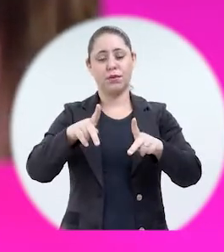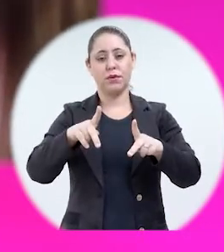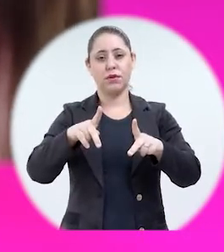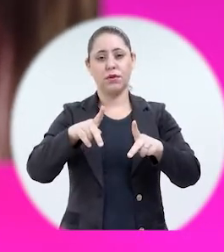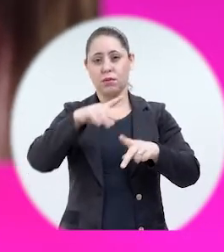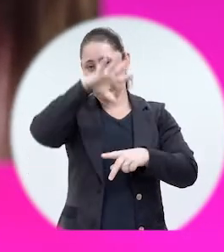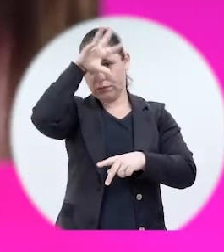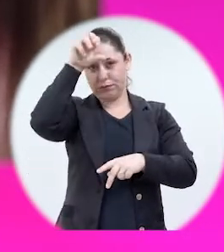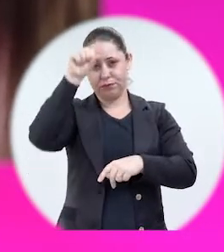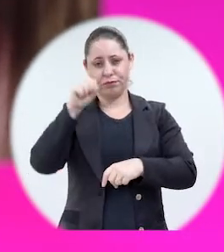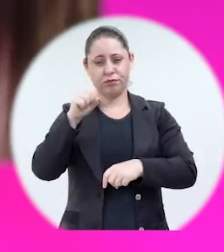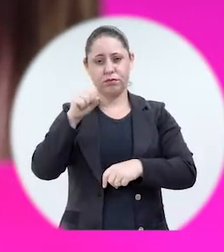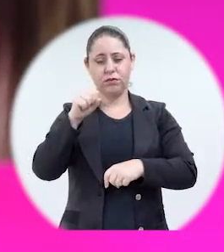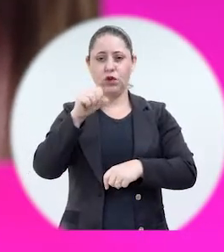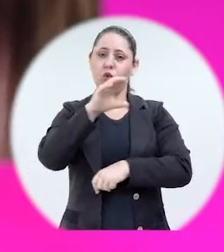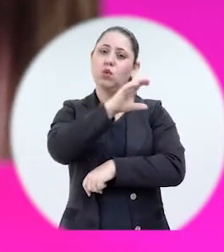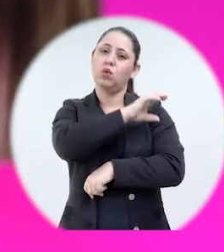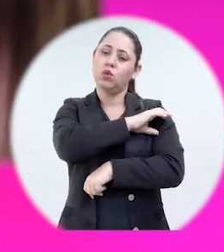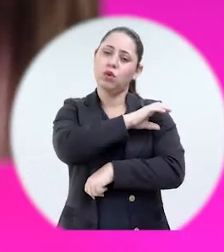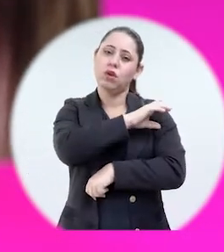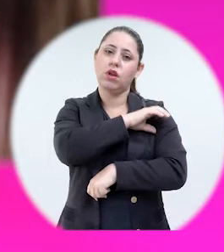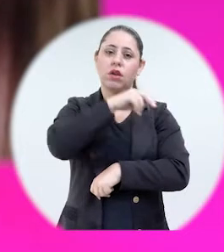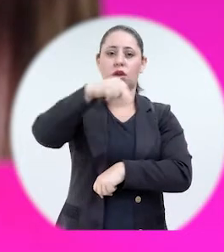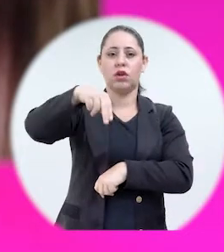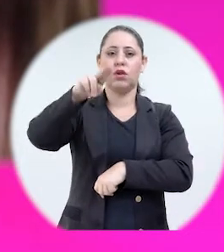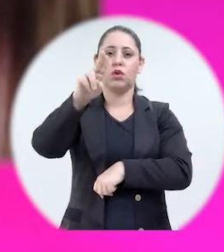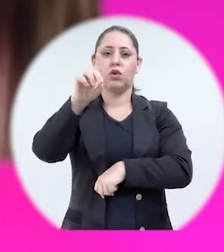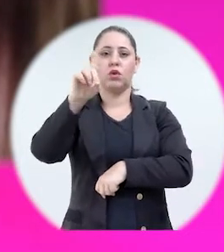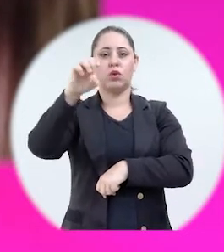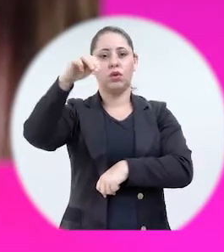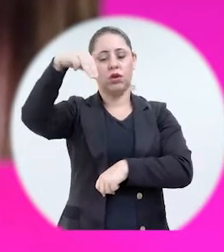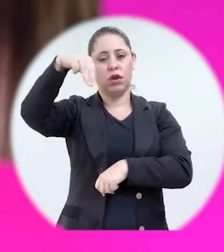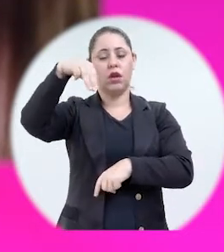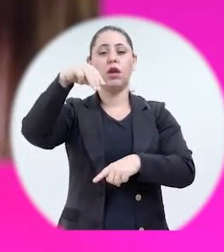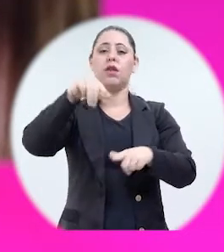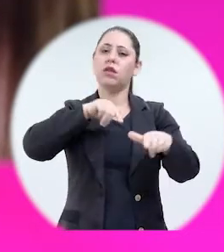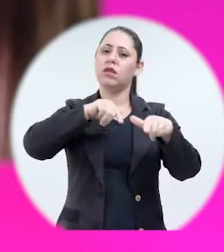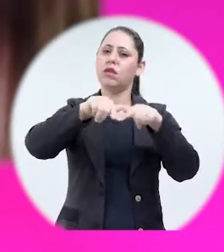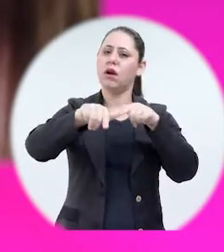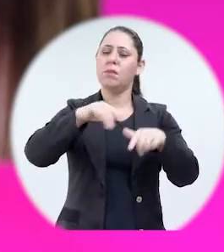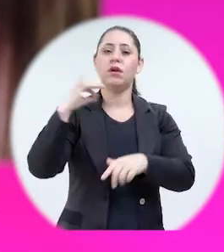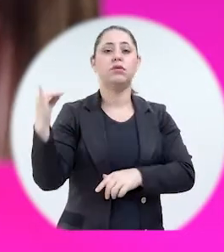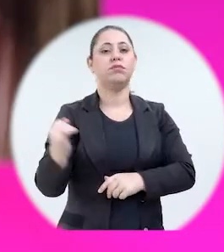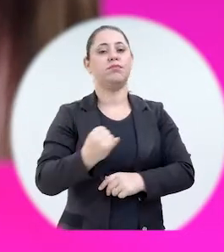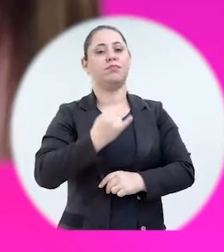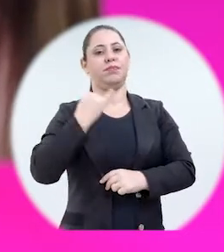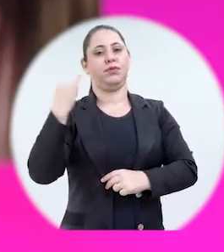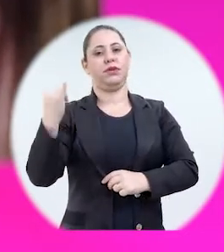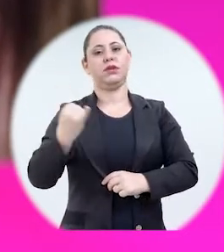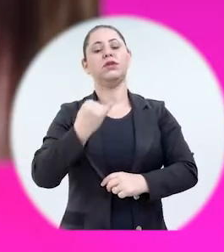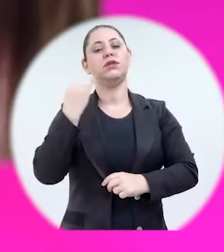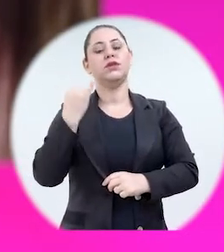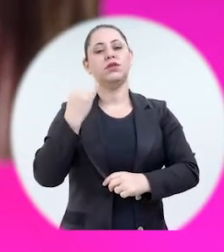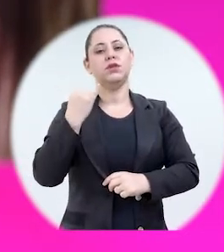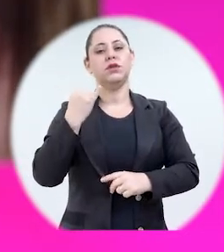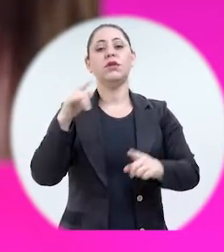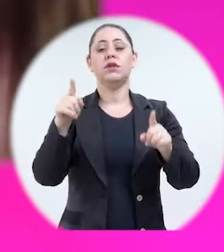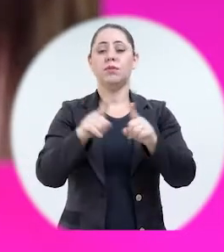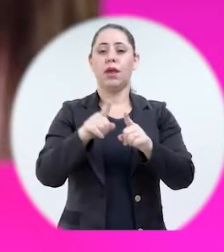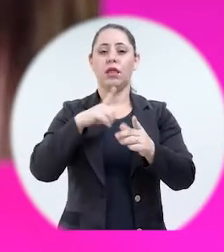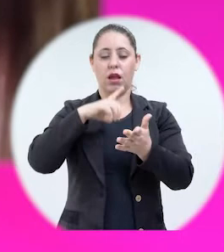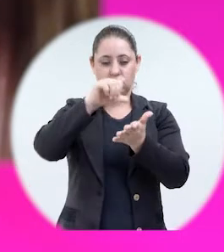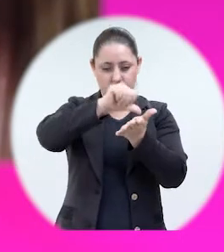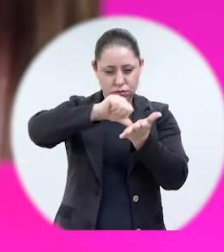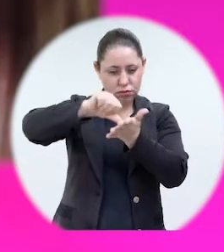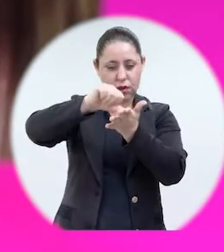Mato Grosso do Sul, você que é coordenadora do NUDEM, que está fazendo um trabalho importante, inclusive vocês